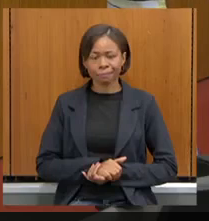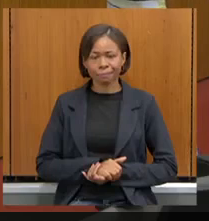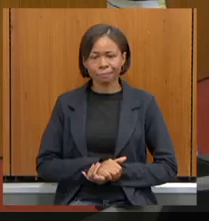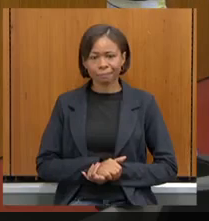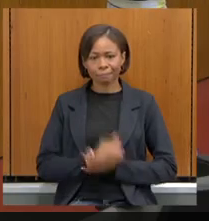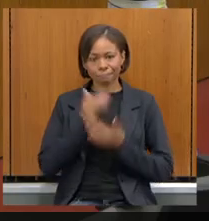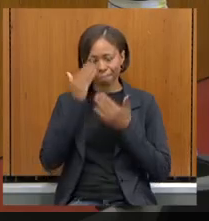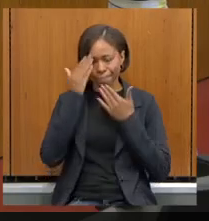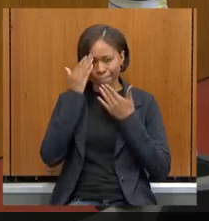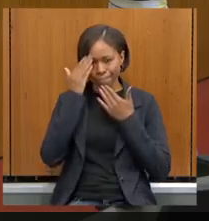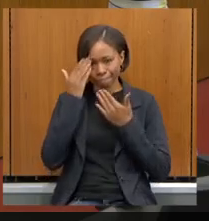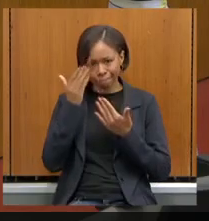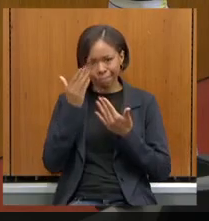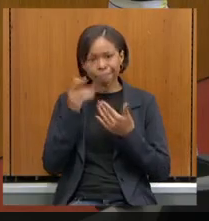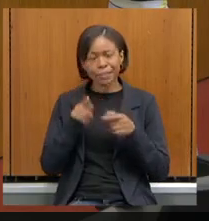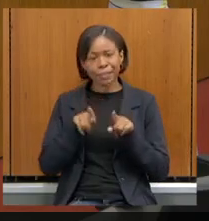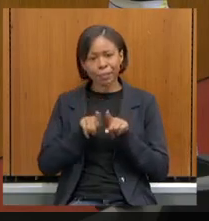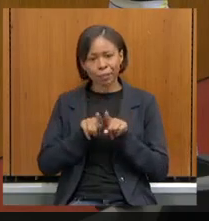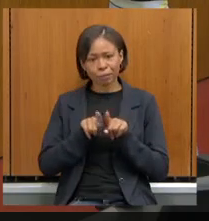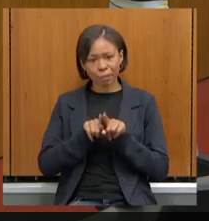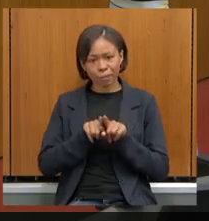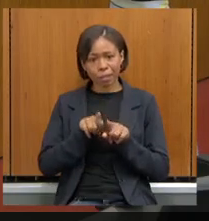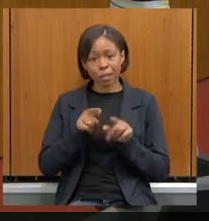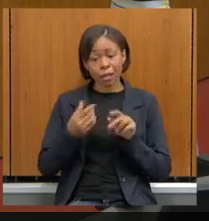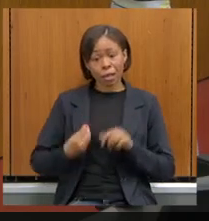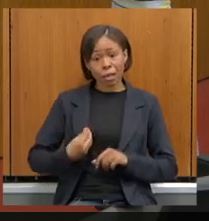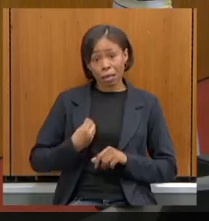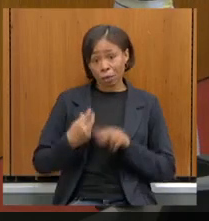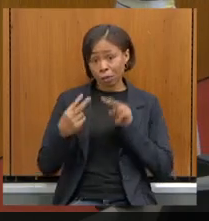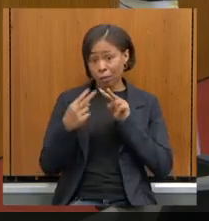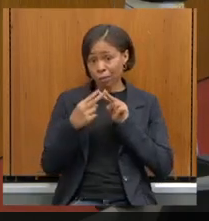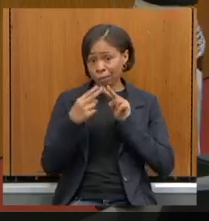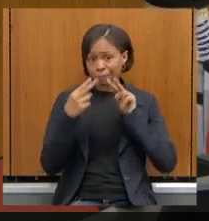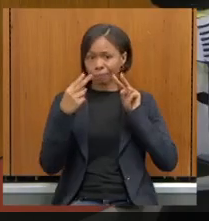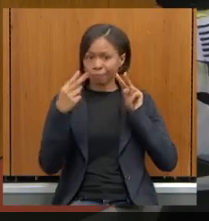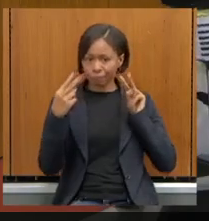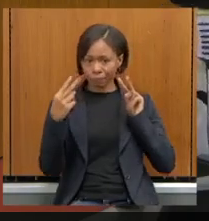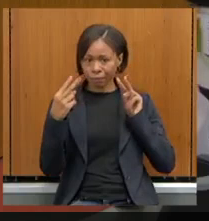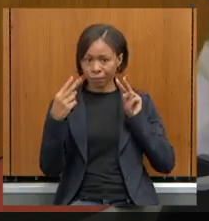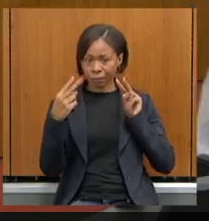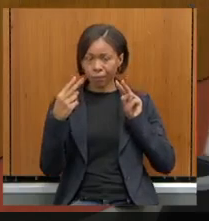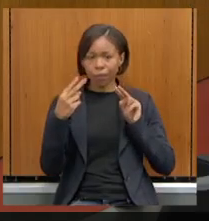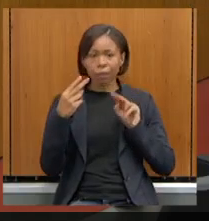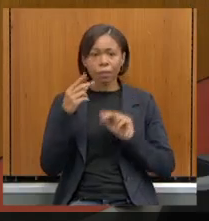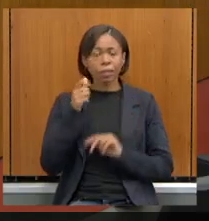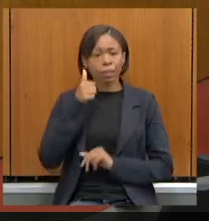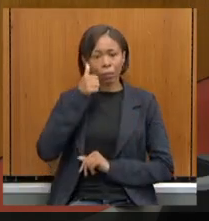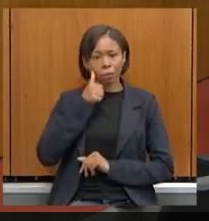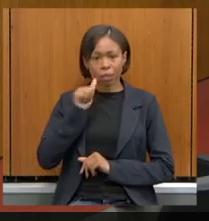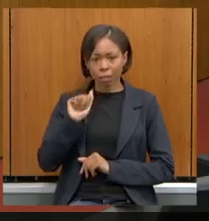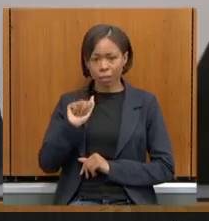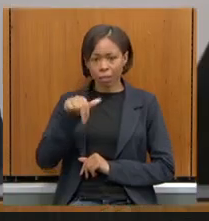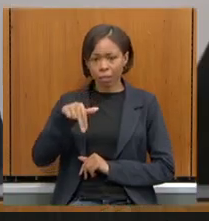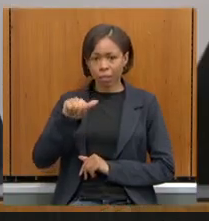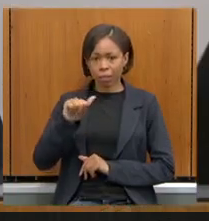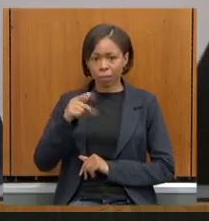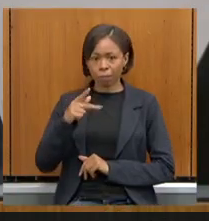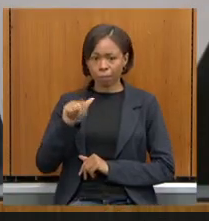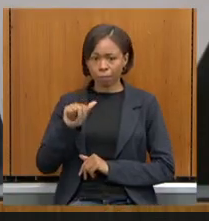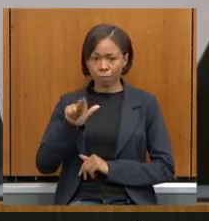a participação remota da deputada Ana Paula Asiqueira,